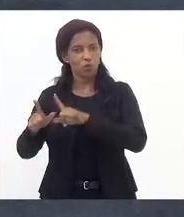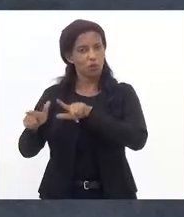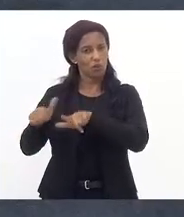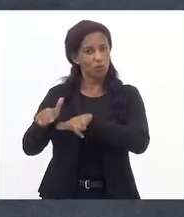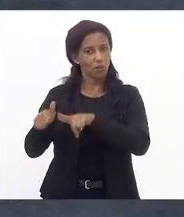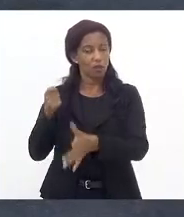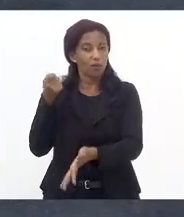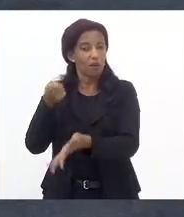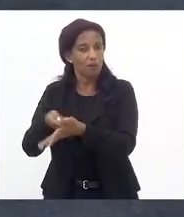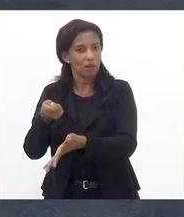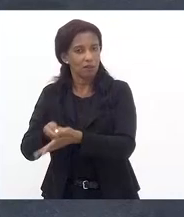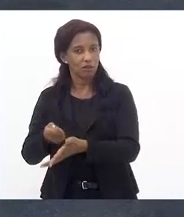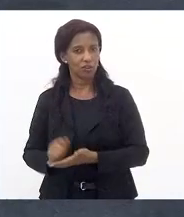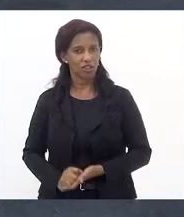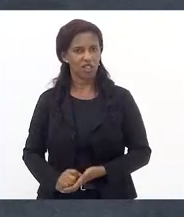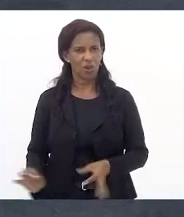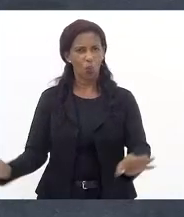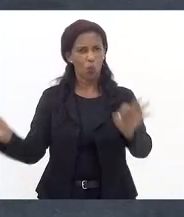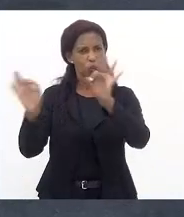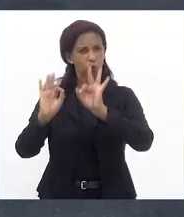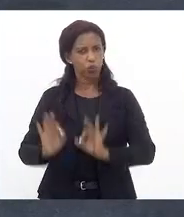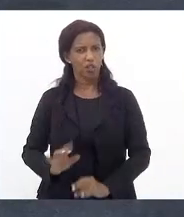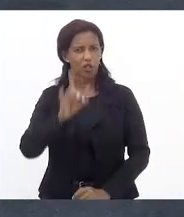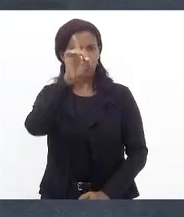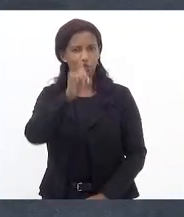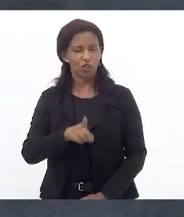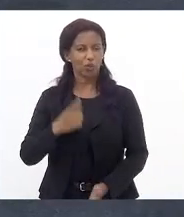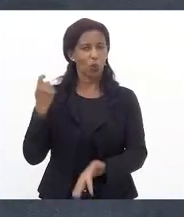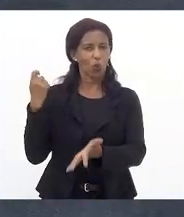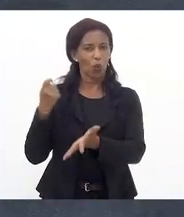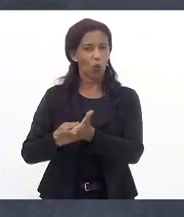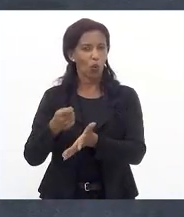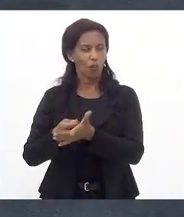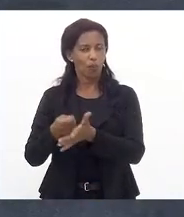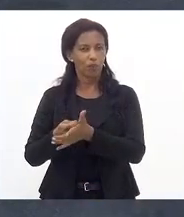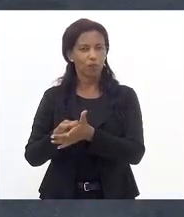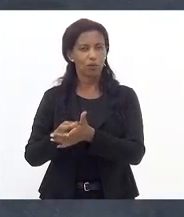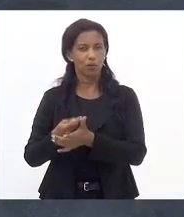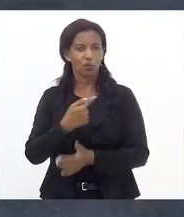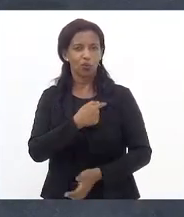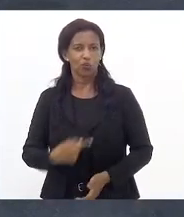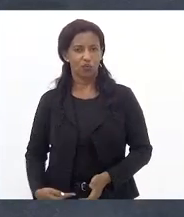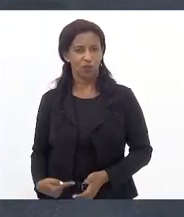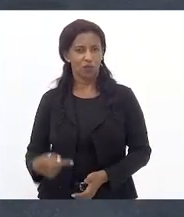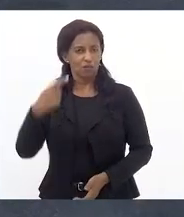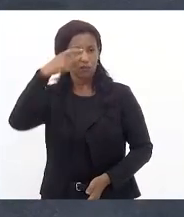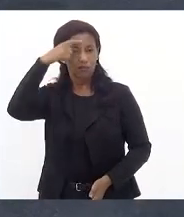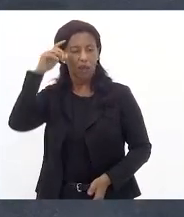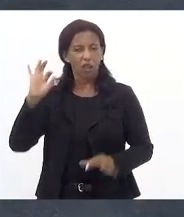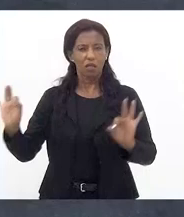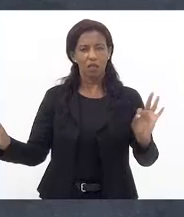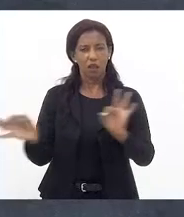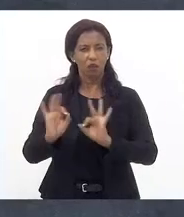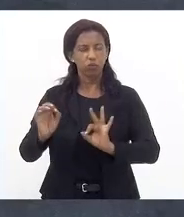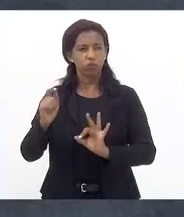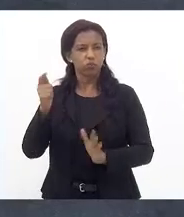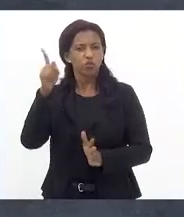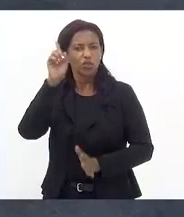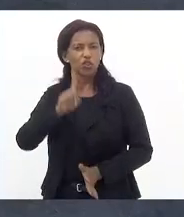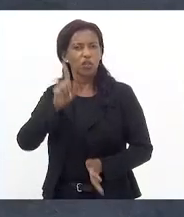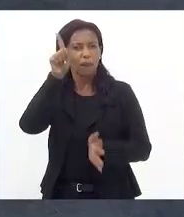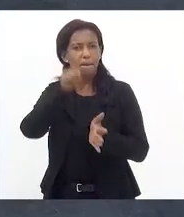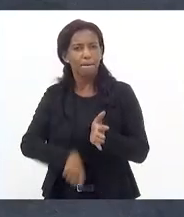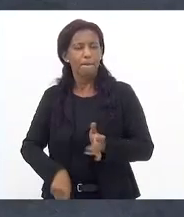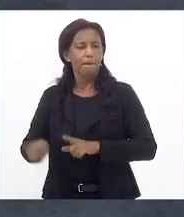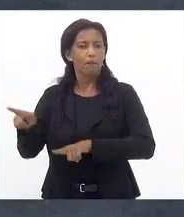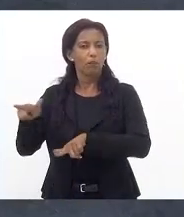e garantir que nenhum direito, é um compromisso do governador Cláudio Castro, nenhum direito a menos